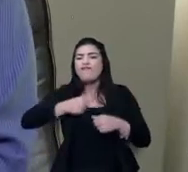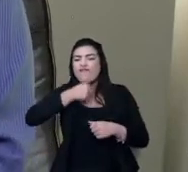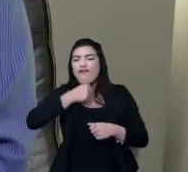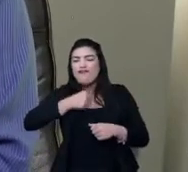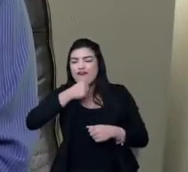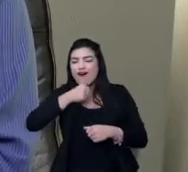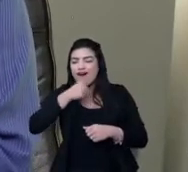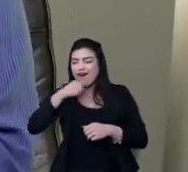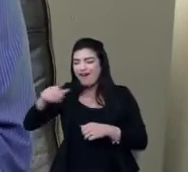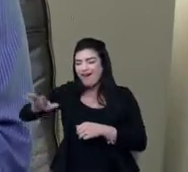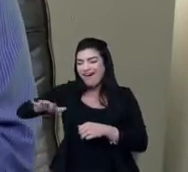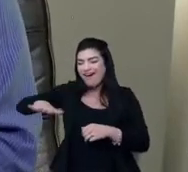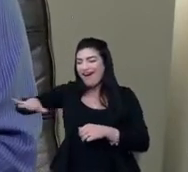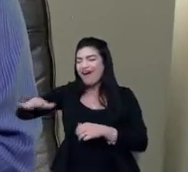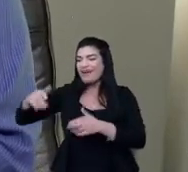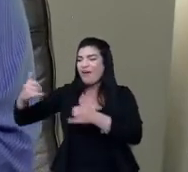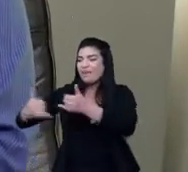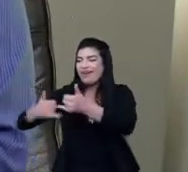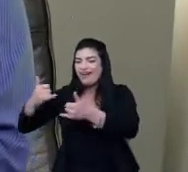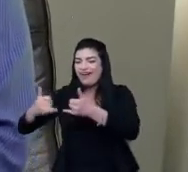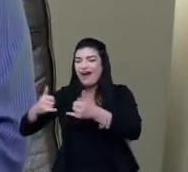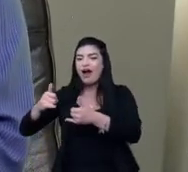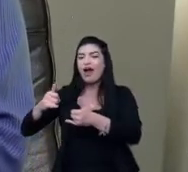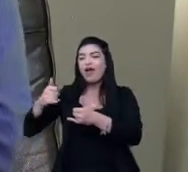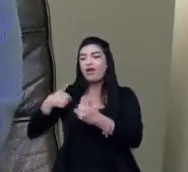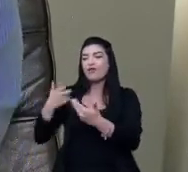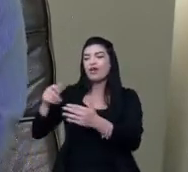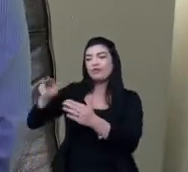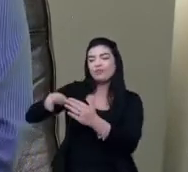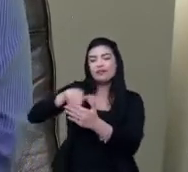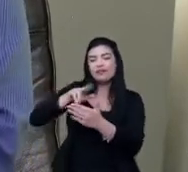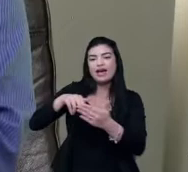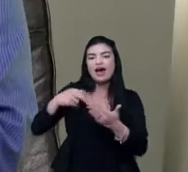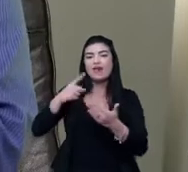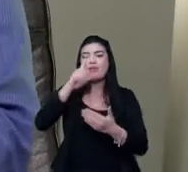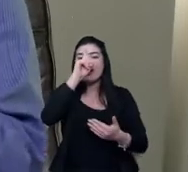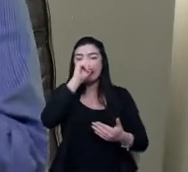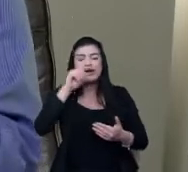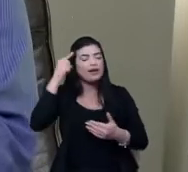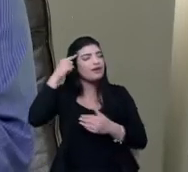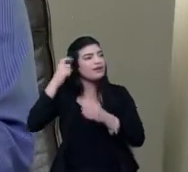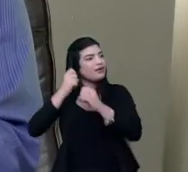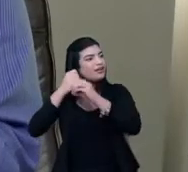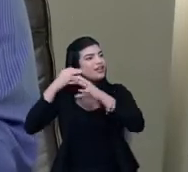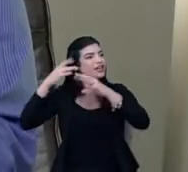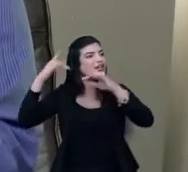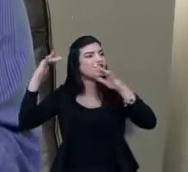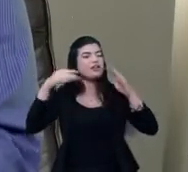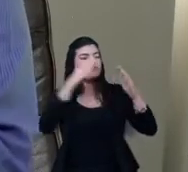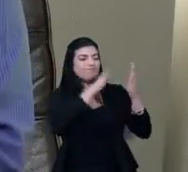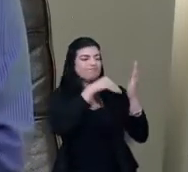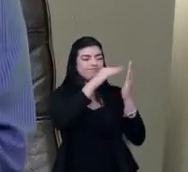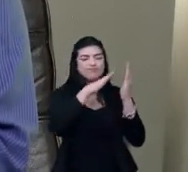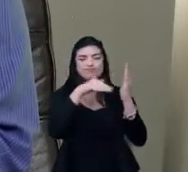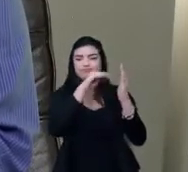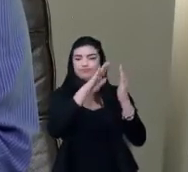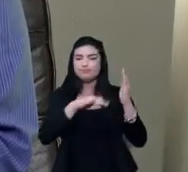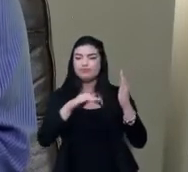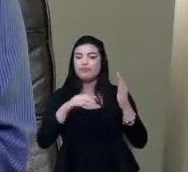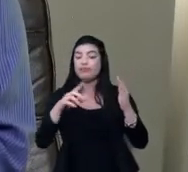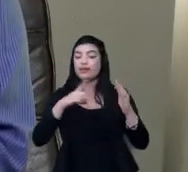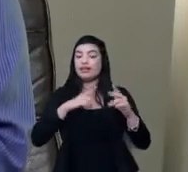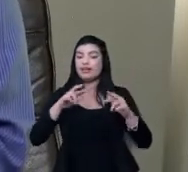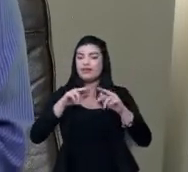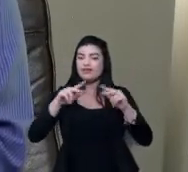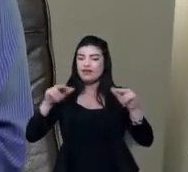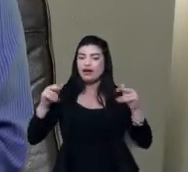mas tirar, sei lá, do açafrão amarelo, tirar do urucum vermelho e sair fazendo algumas... Existem formas de pigmentação hoje